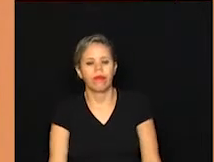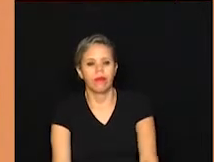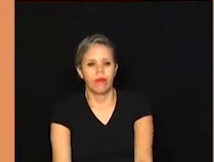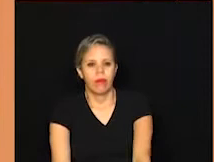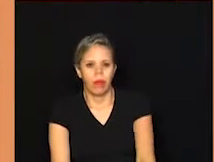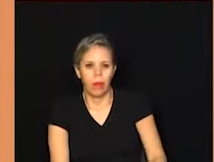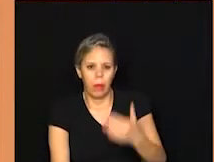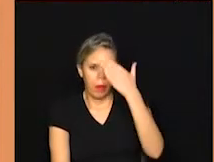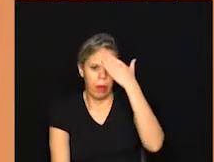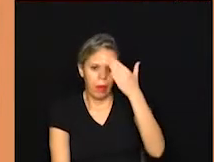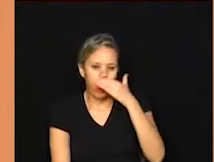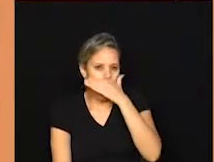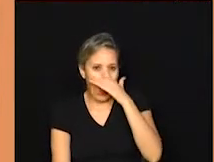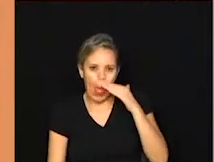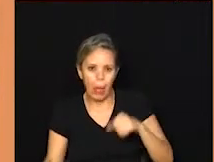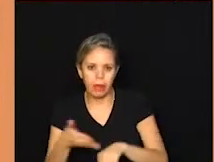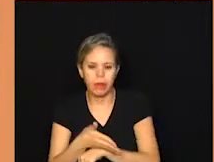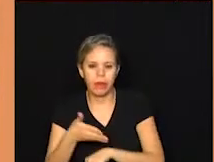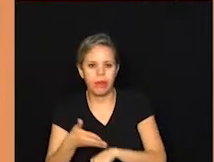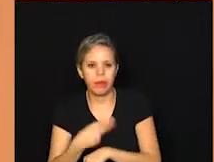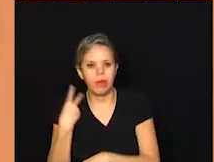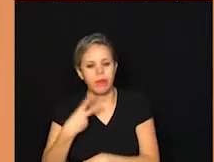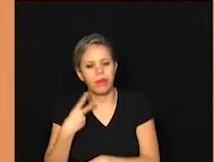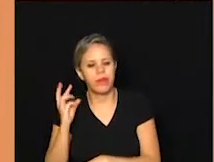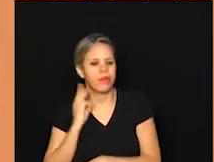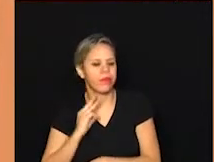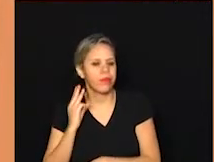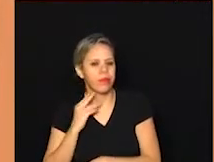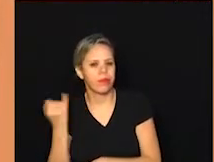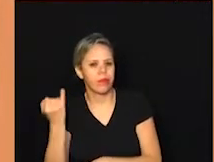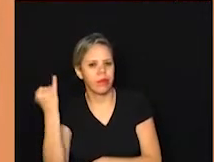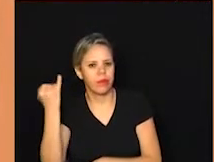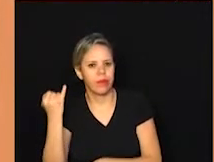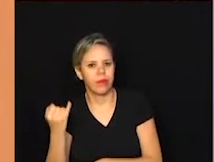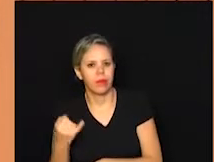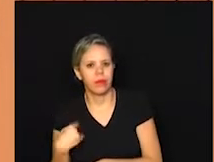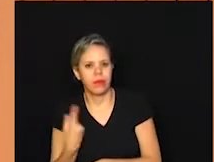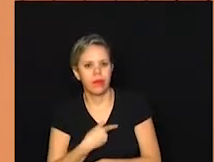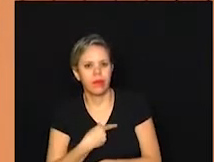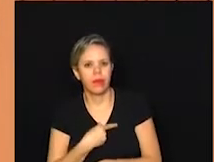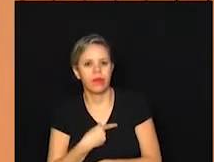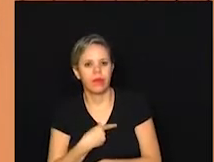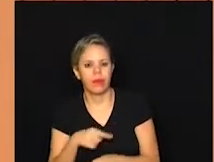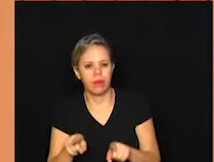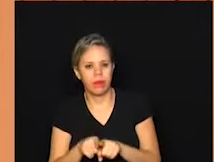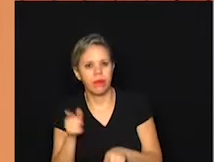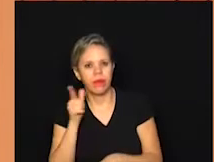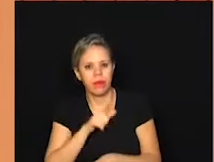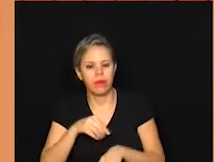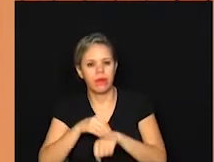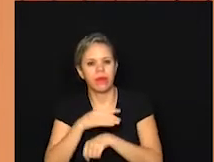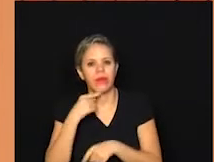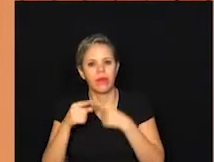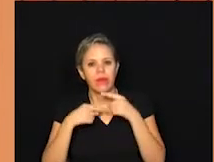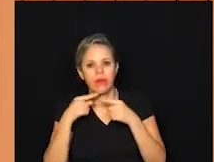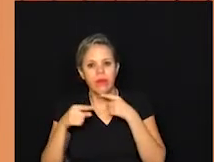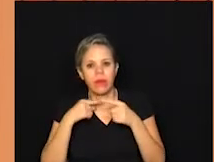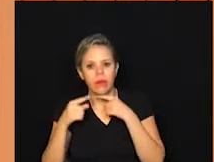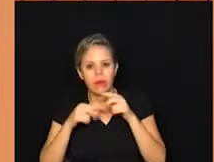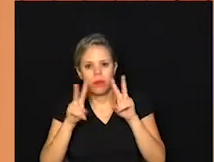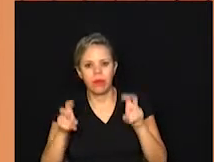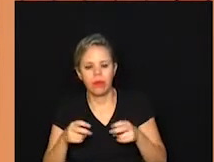Eu te agradeço a participação aqui, vereador Cecílio. É importante que a gente, inclusive, consiga tirar as dúvidas, né, sobre